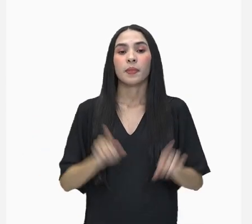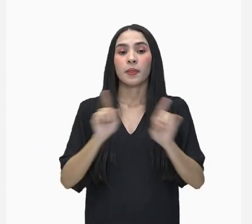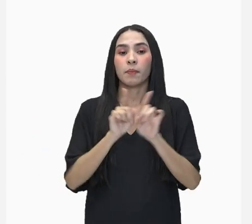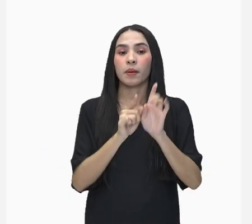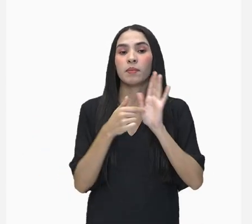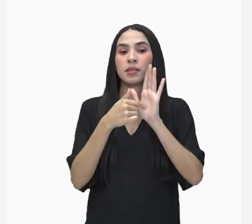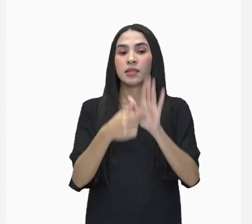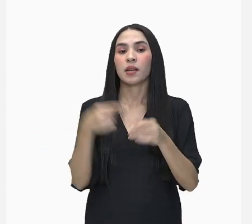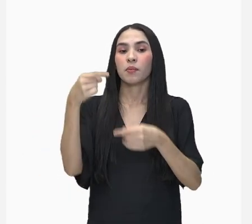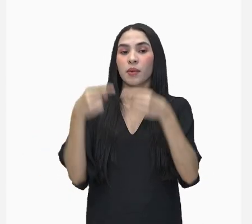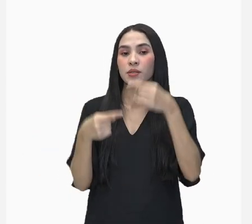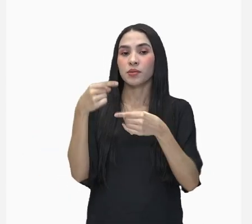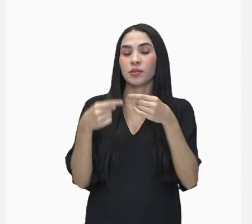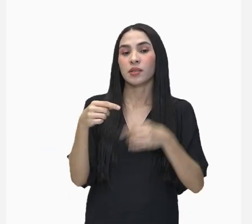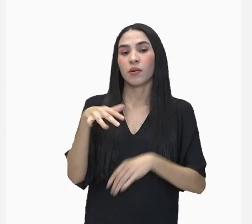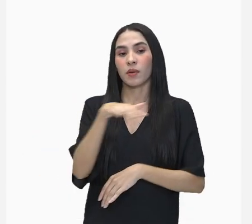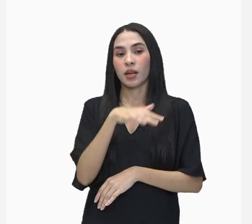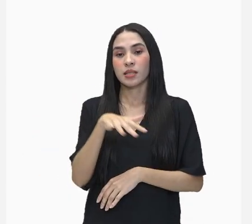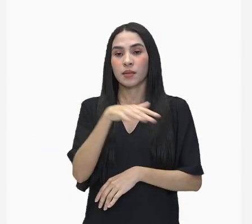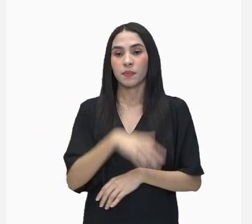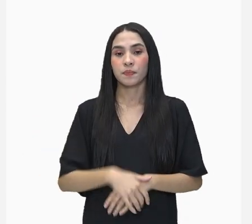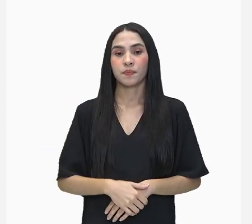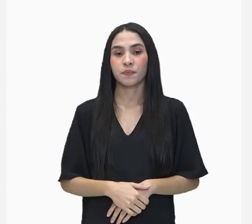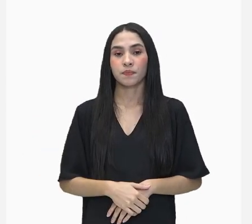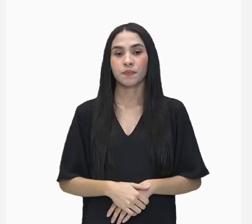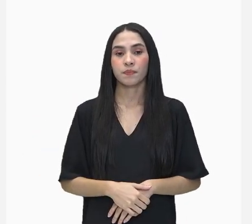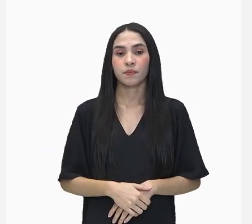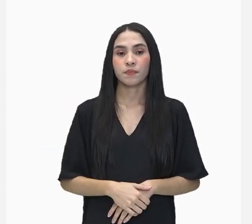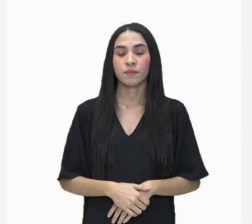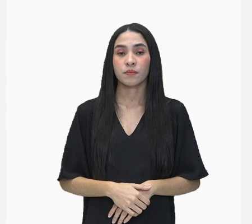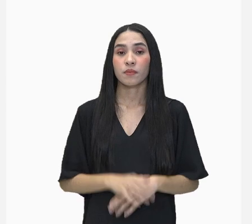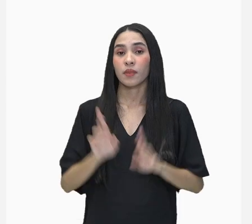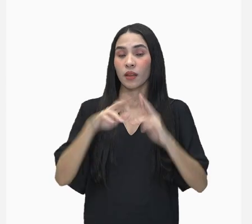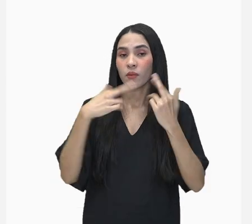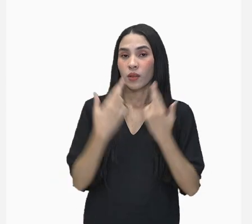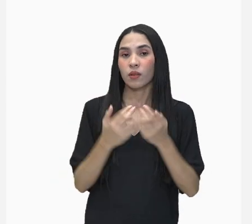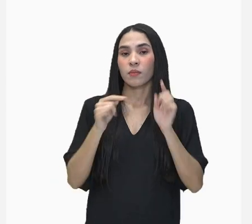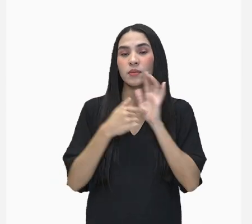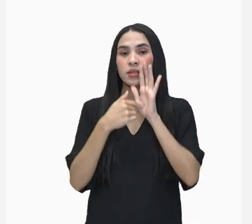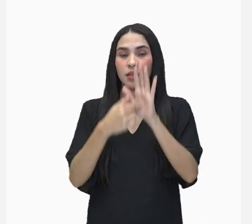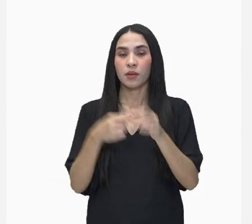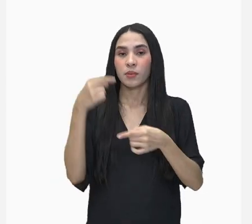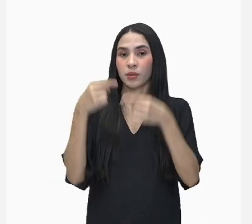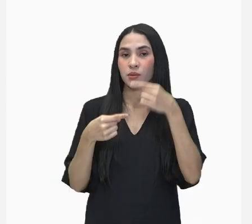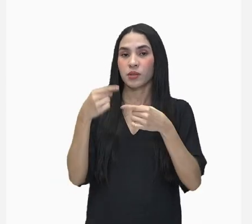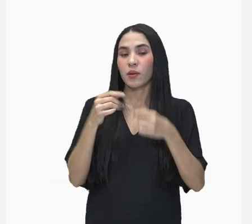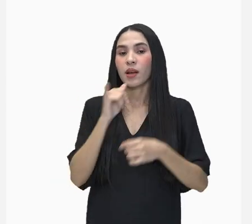um debate durante as suas reuniões sobre